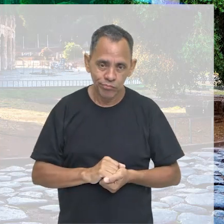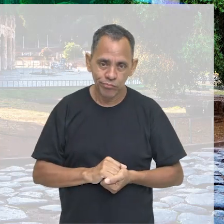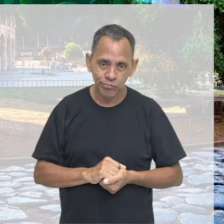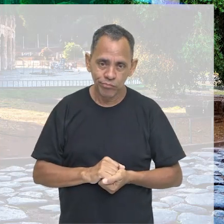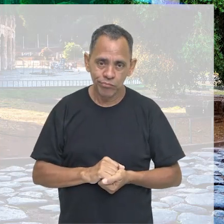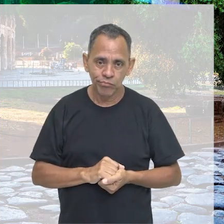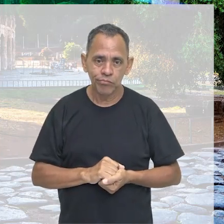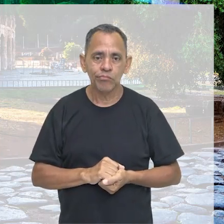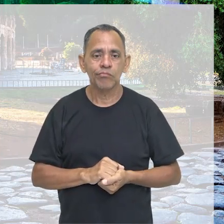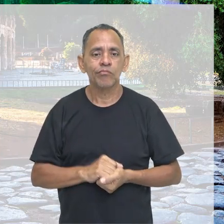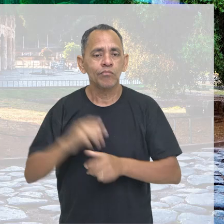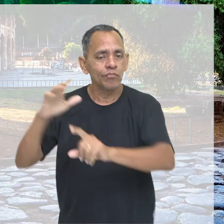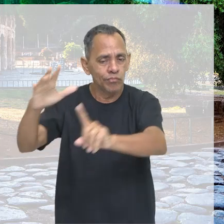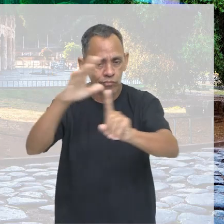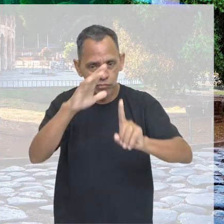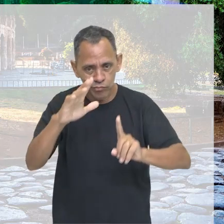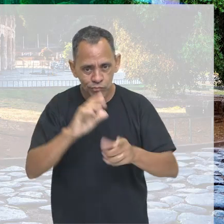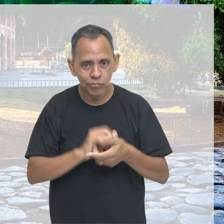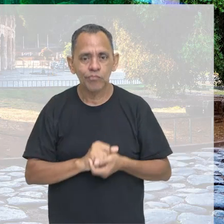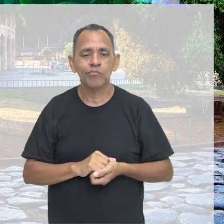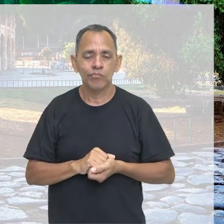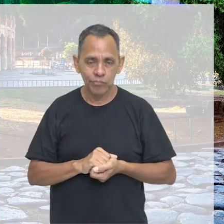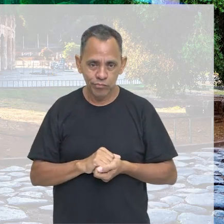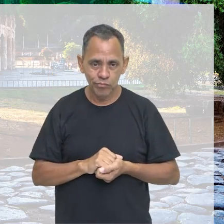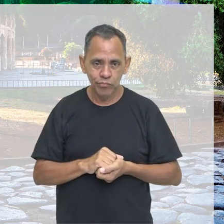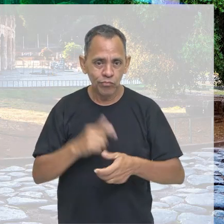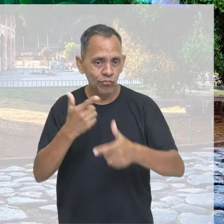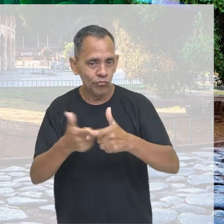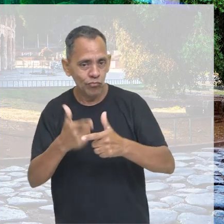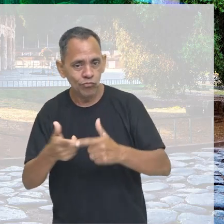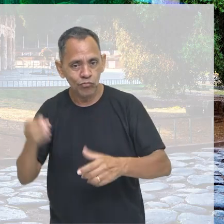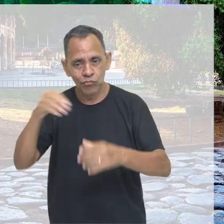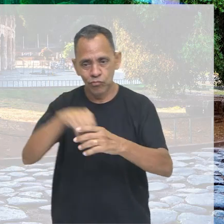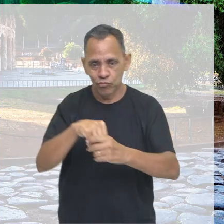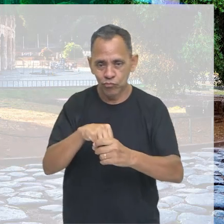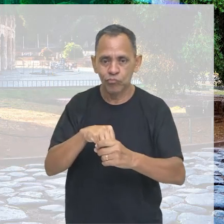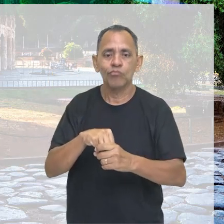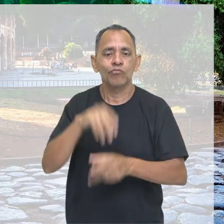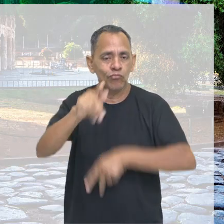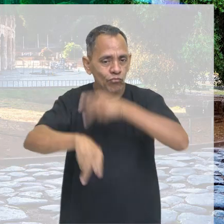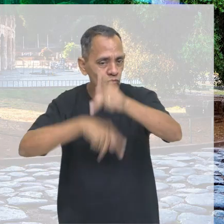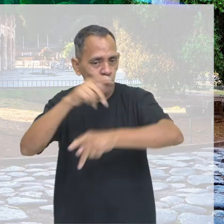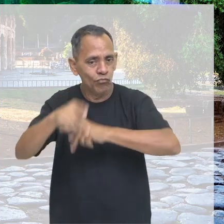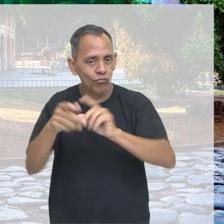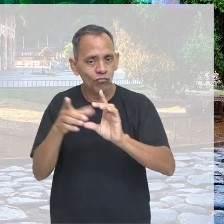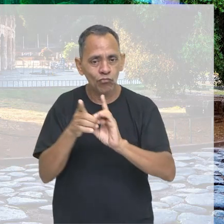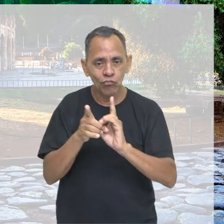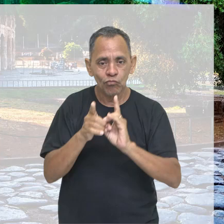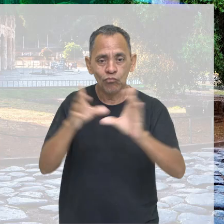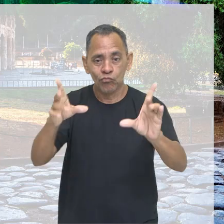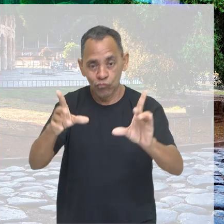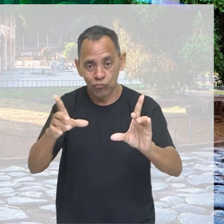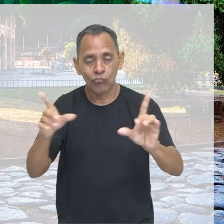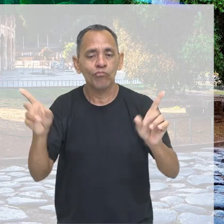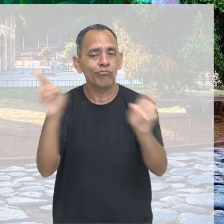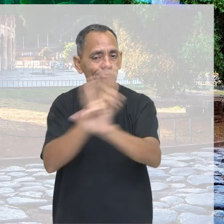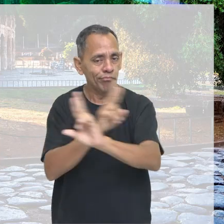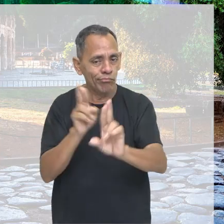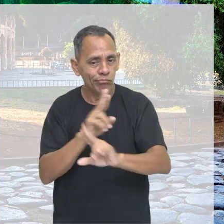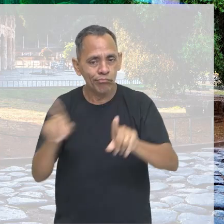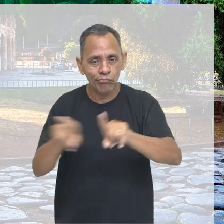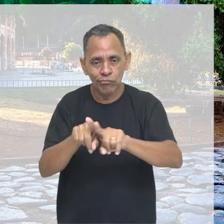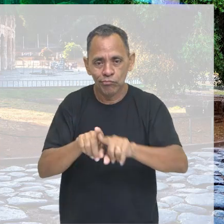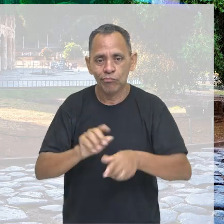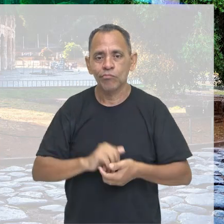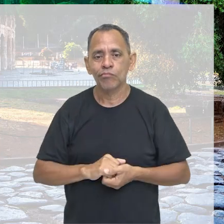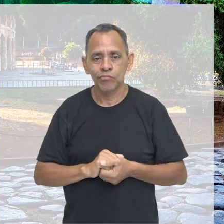alimentavam a desconfiança na democracia. Isso aí também vai ser um agravante para que haja justamente a implementação do